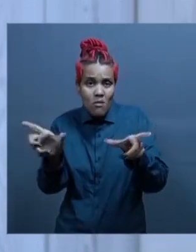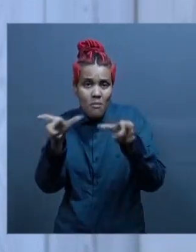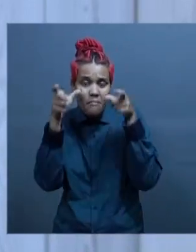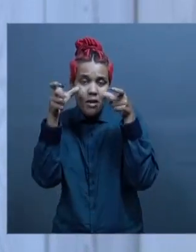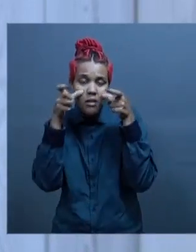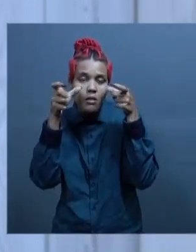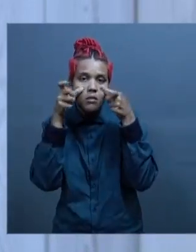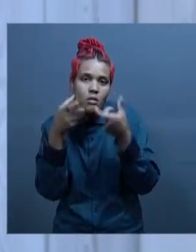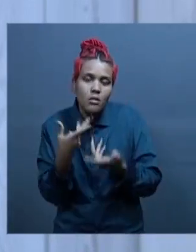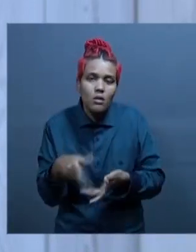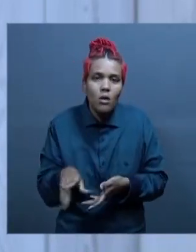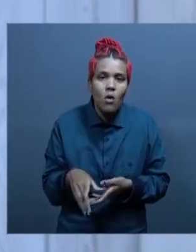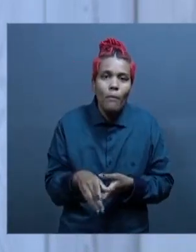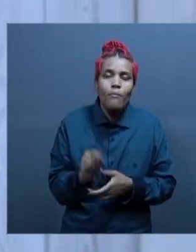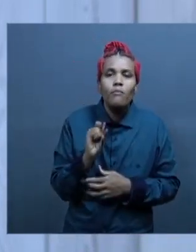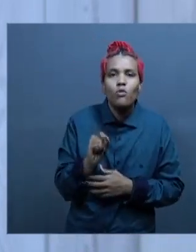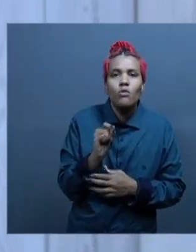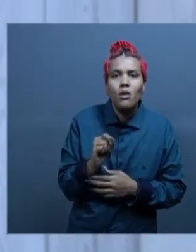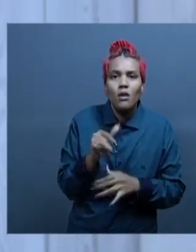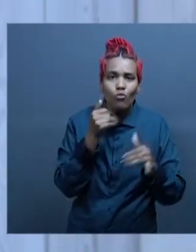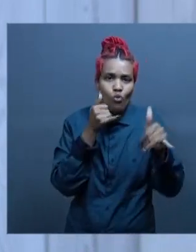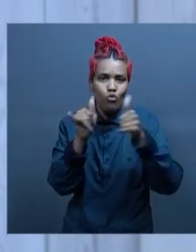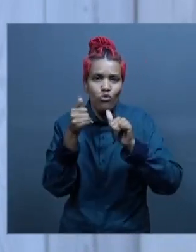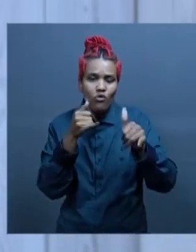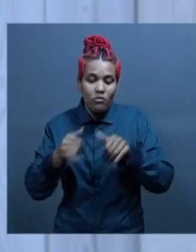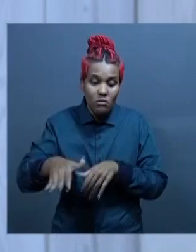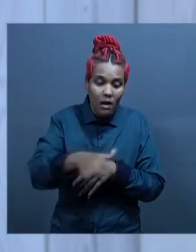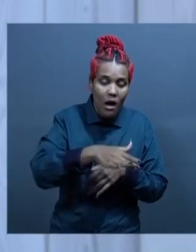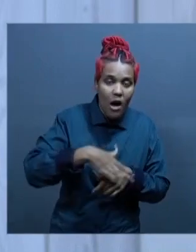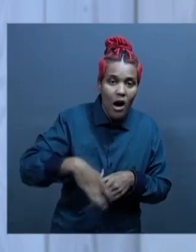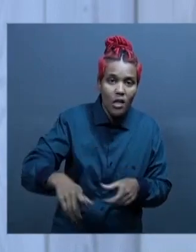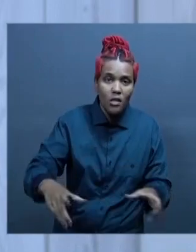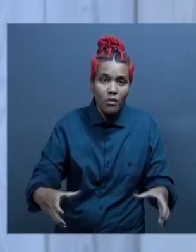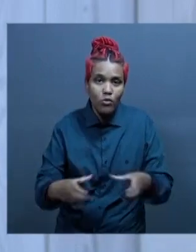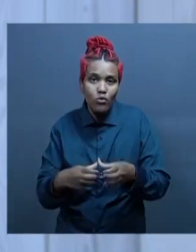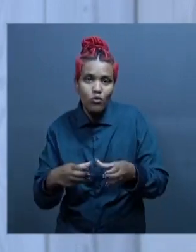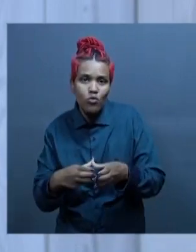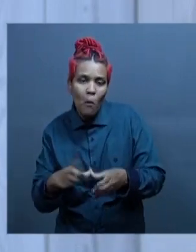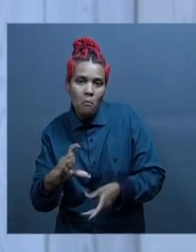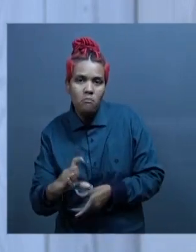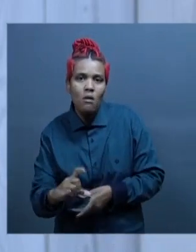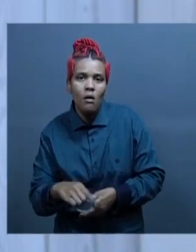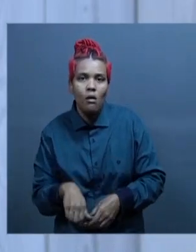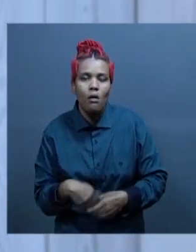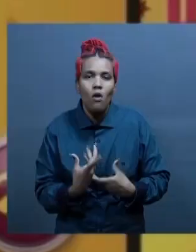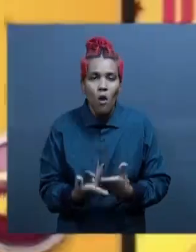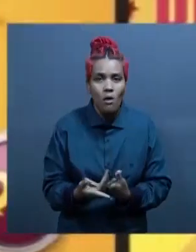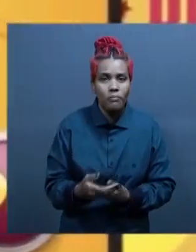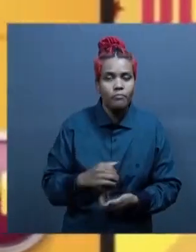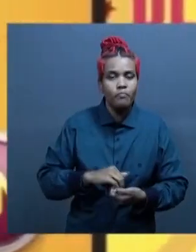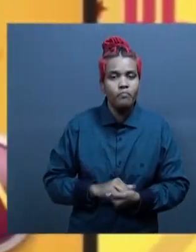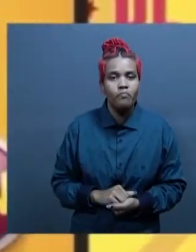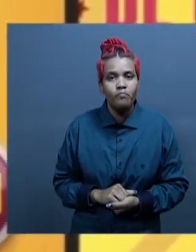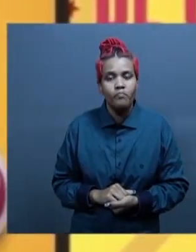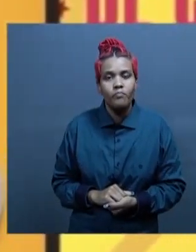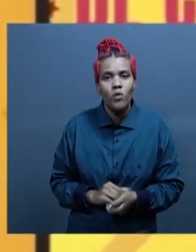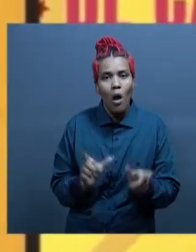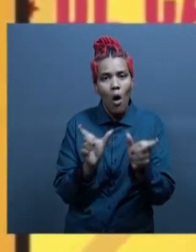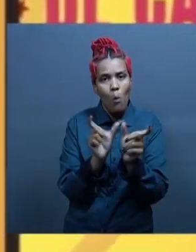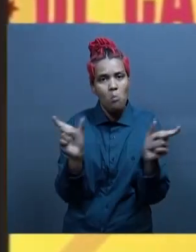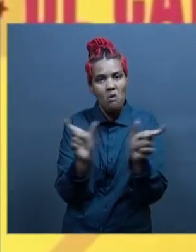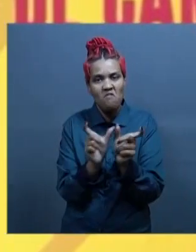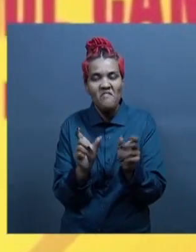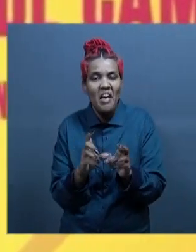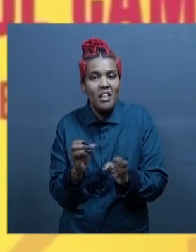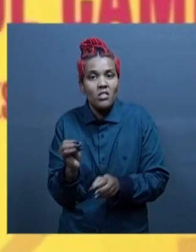prol das melhorias e isso gera resultado veja na reportagem uma frase ou uma